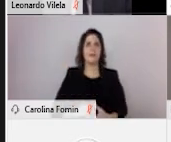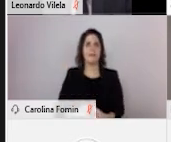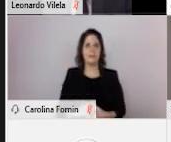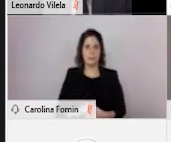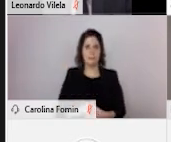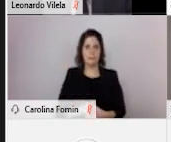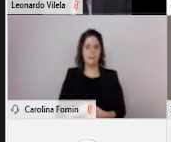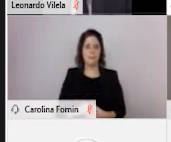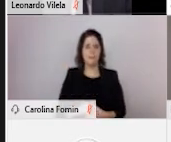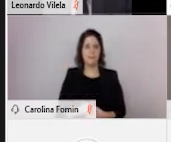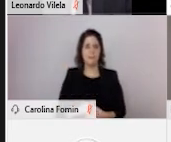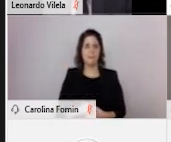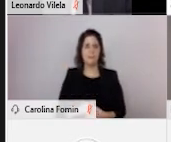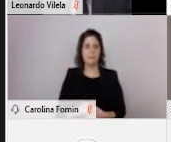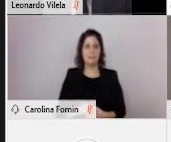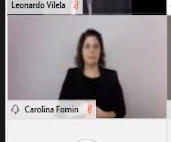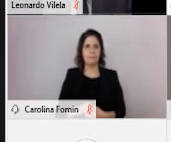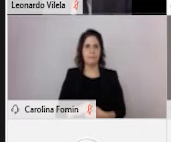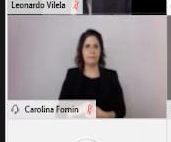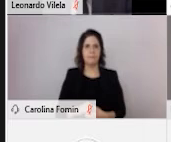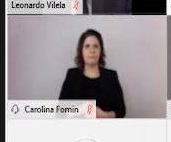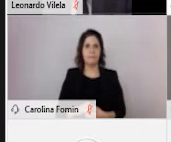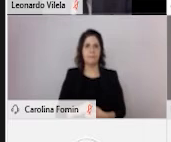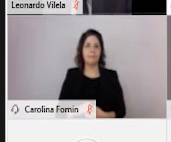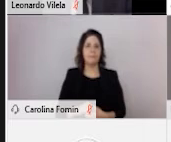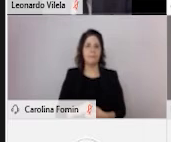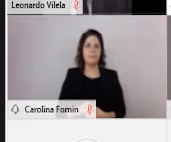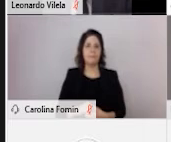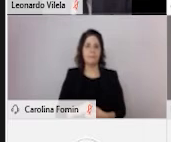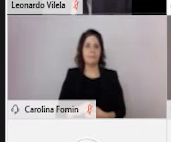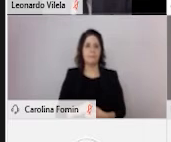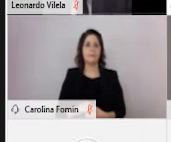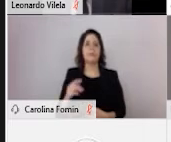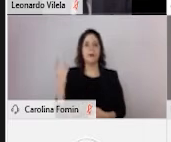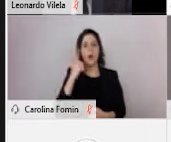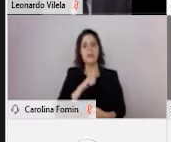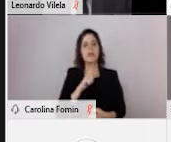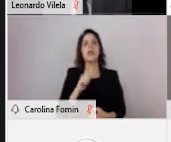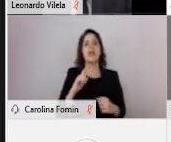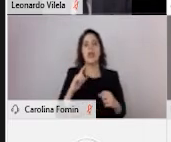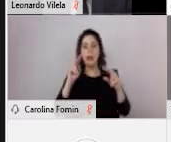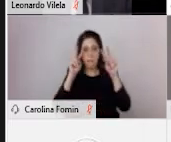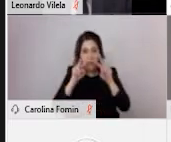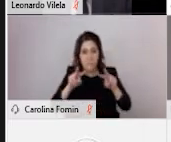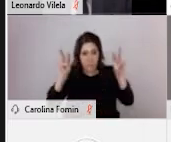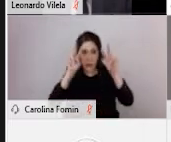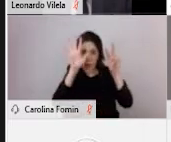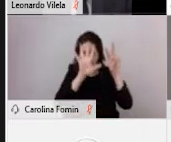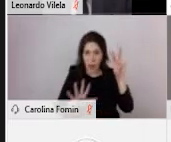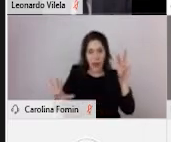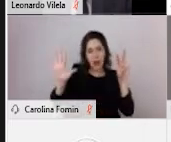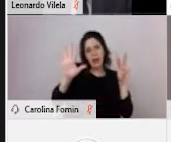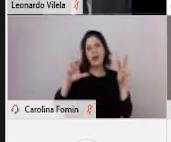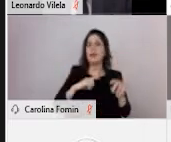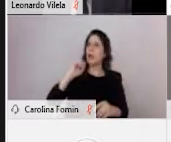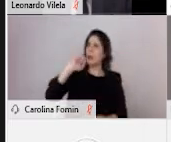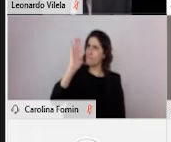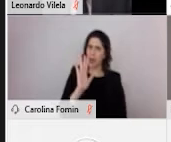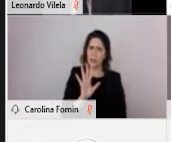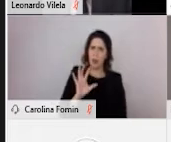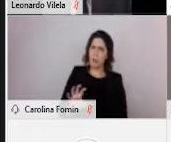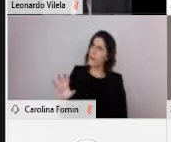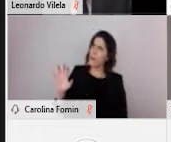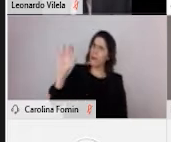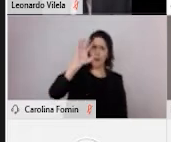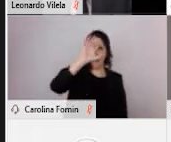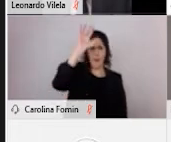Aqui, para que a gente permita essa visualização, todos os estados que hoje já foram contemplados de alguma forma,